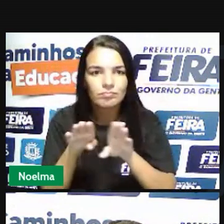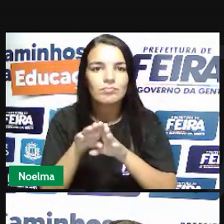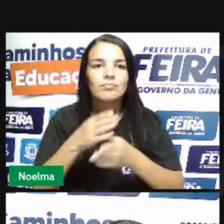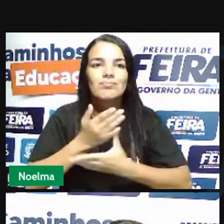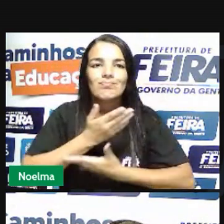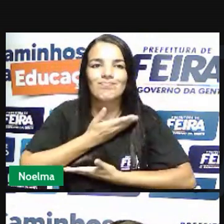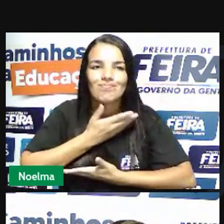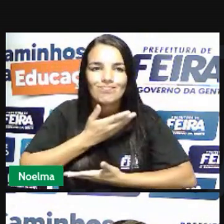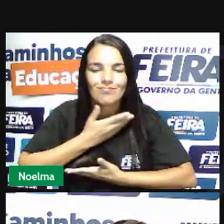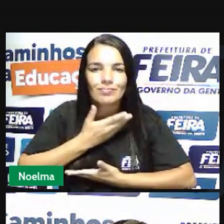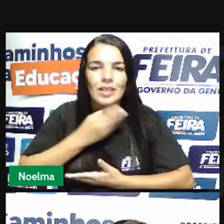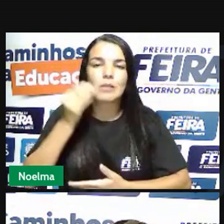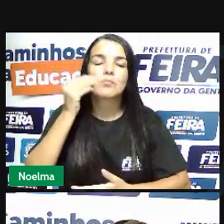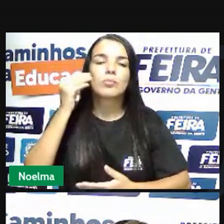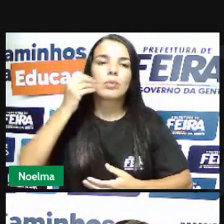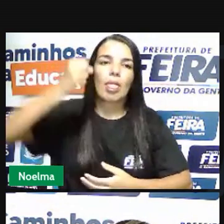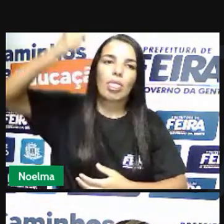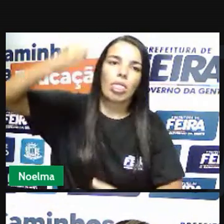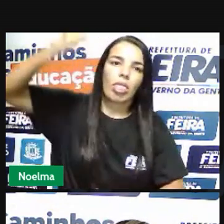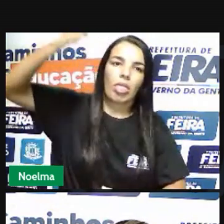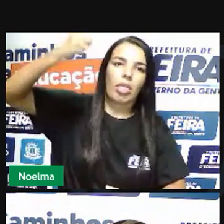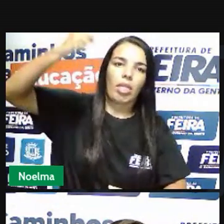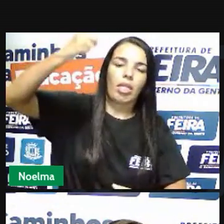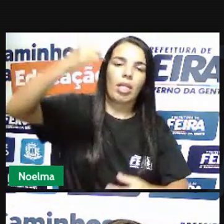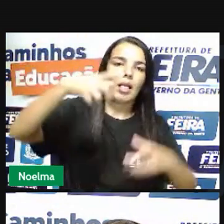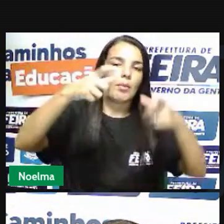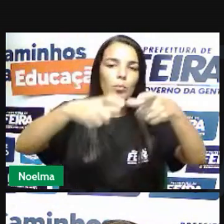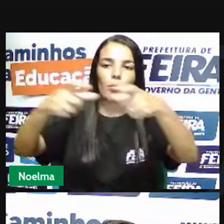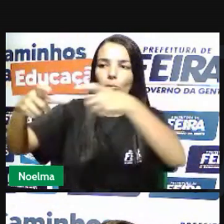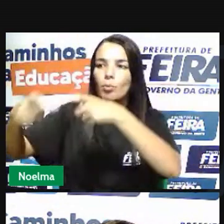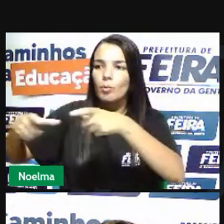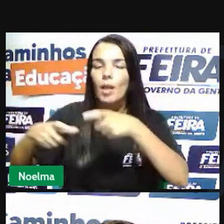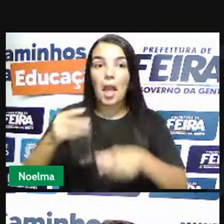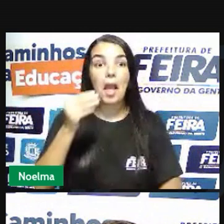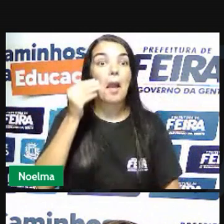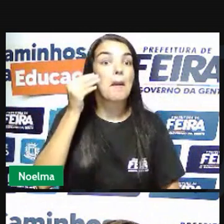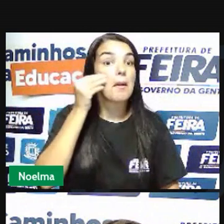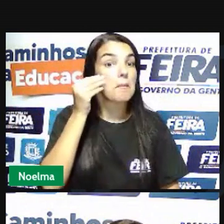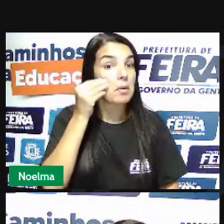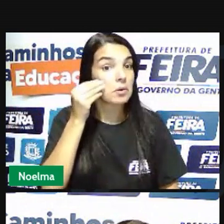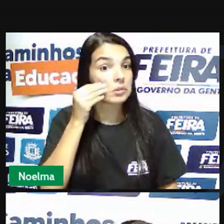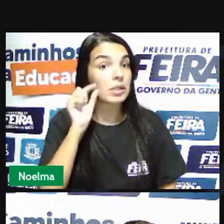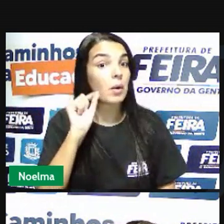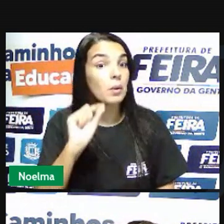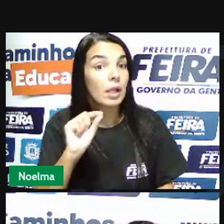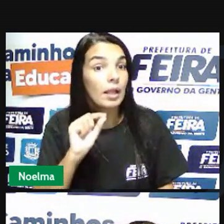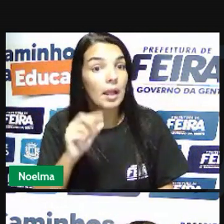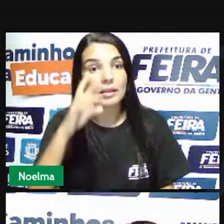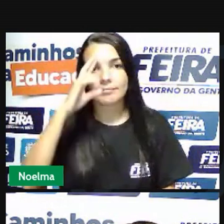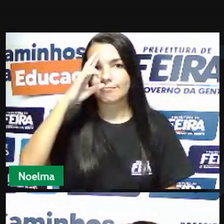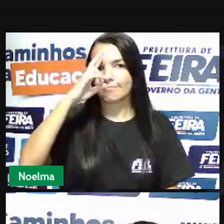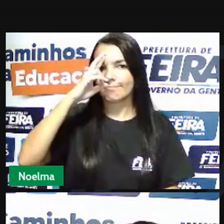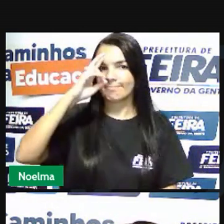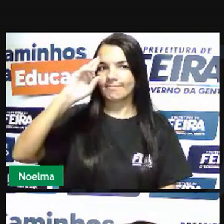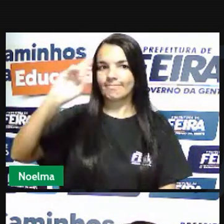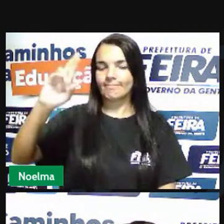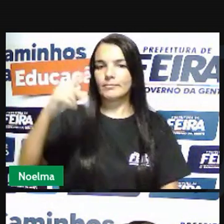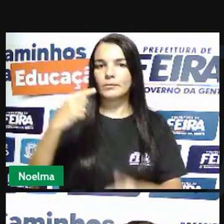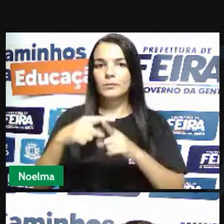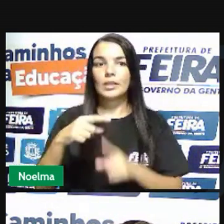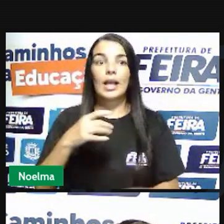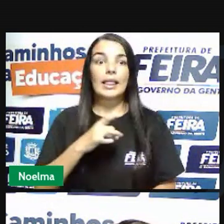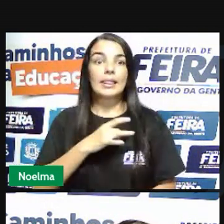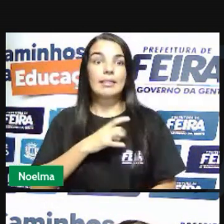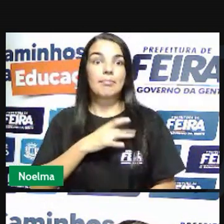foram esquartejados e pendurados em várias partes da cidade. E como a Pró vinha dizendo para vocês, eles faziam isso justamente para